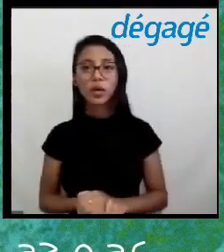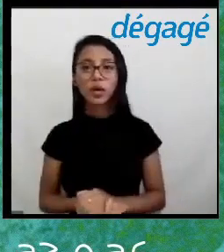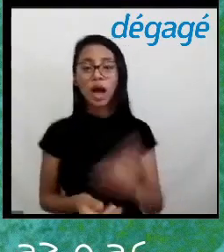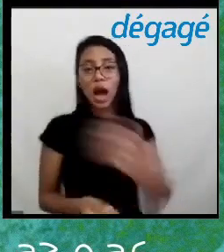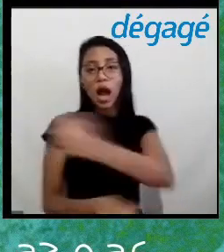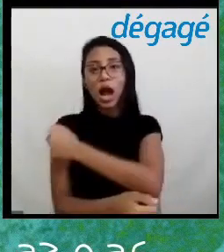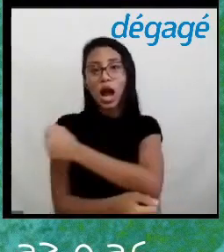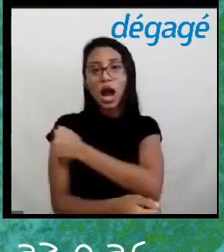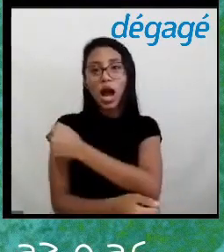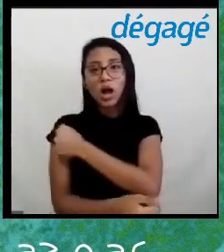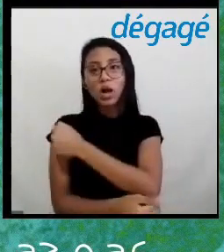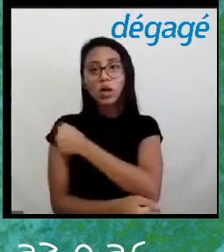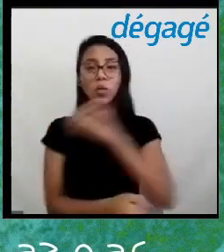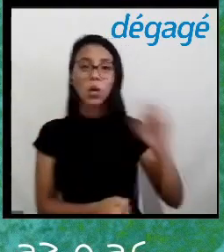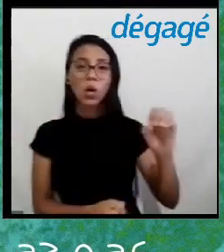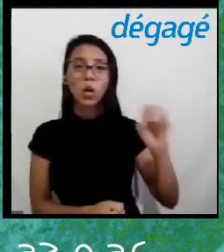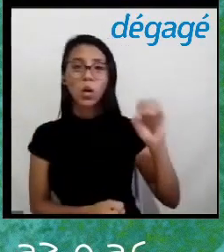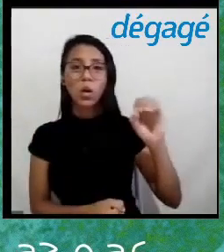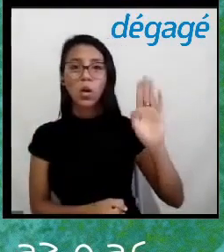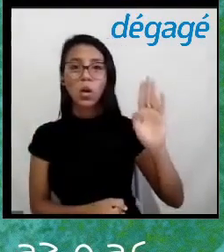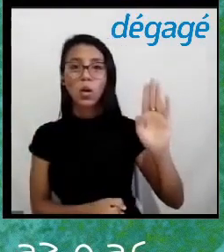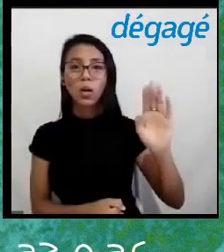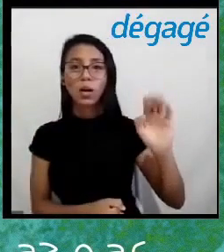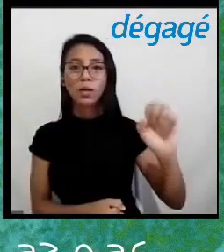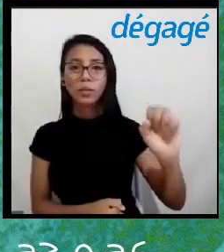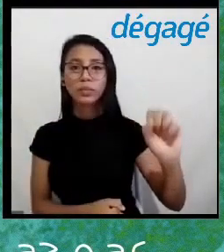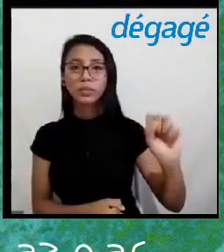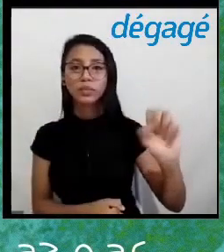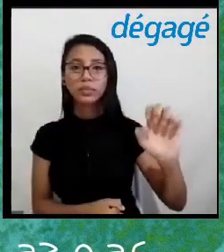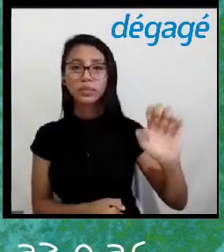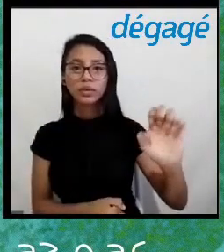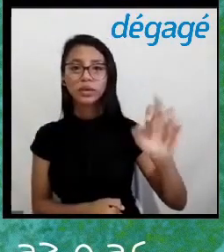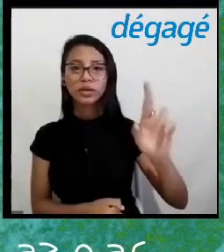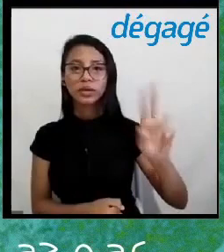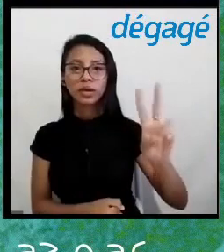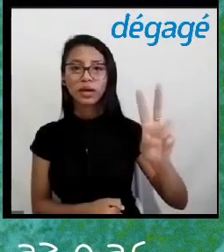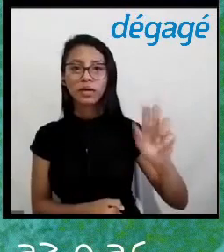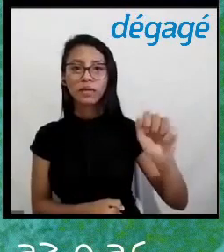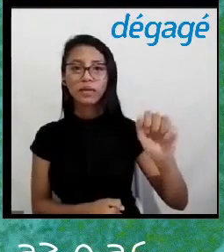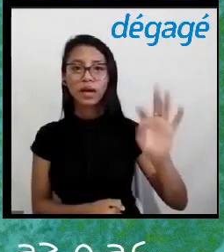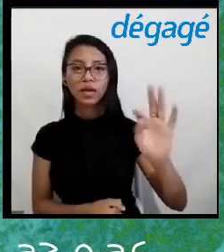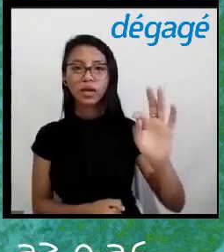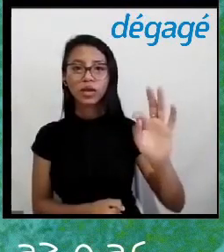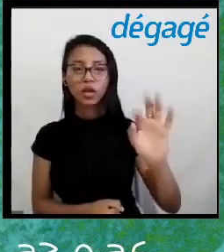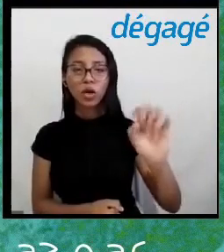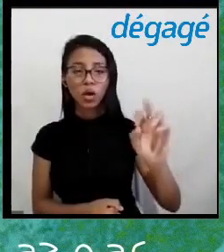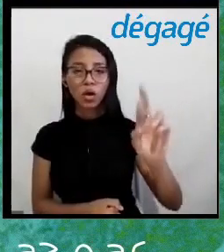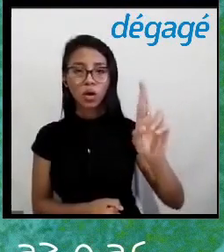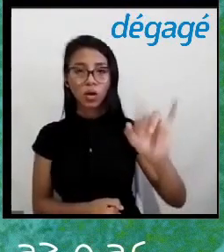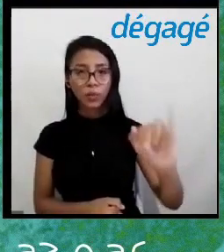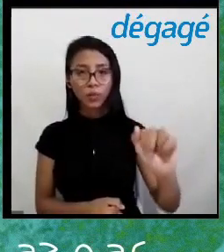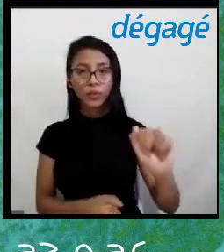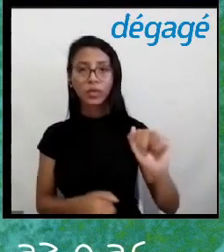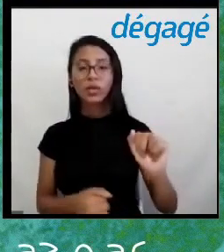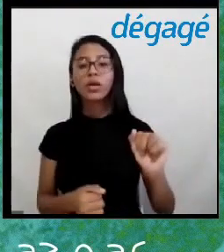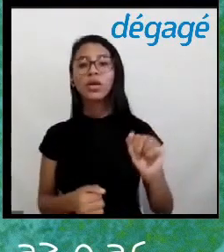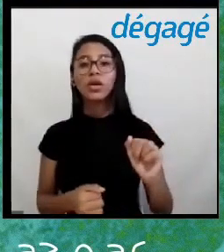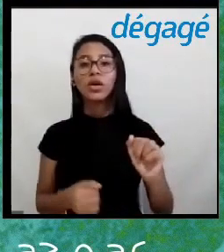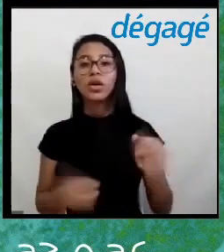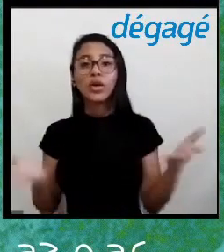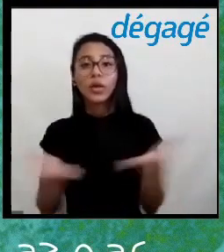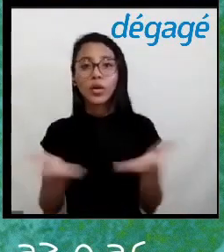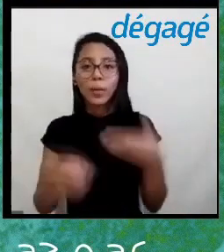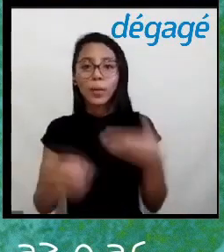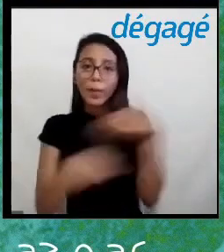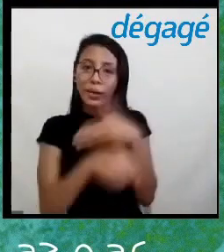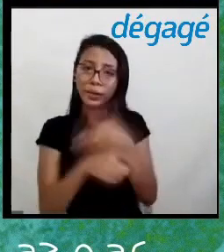Nepomuceno, estudante de psicologia e reside em São Paulo atualmente, onde participa de projetos importantes,